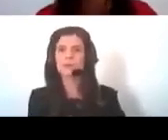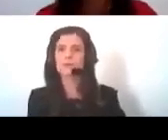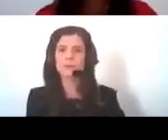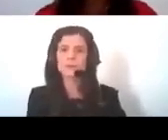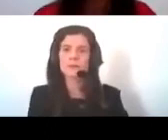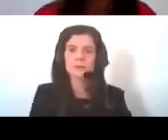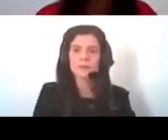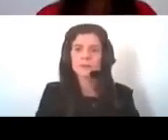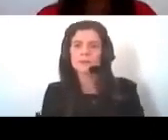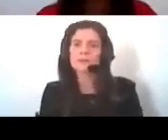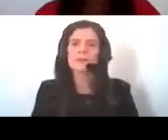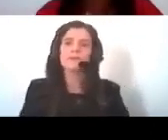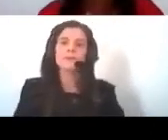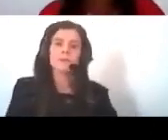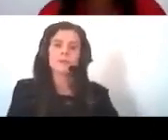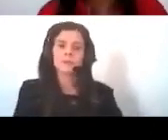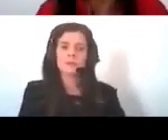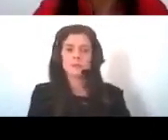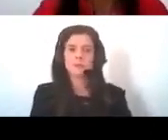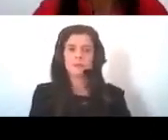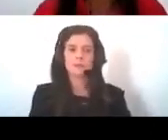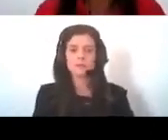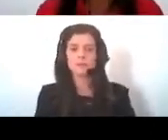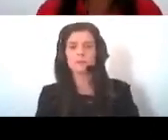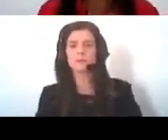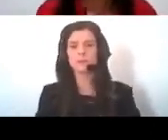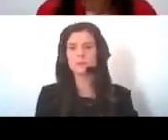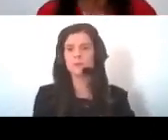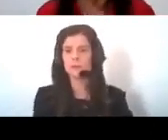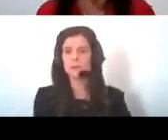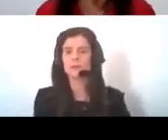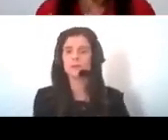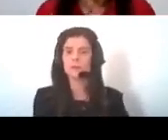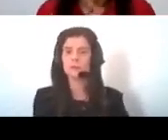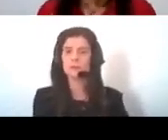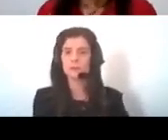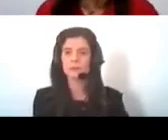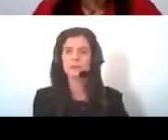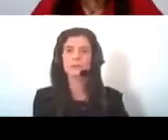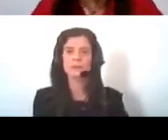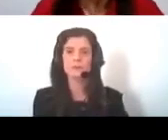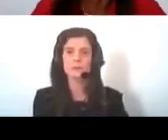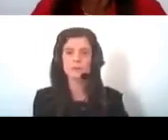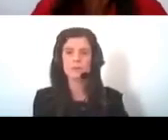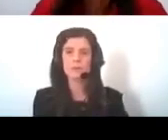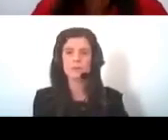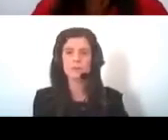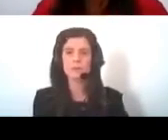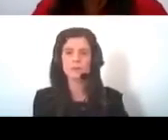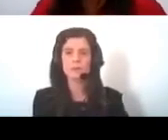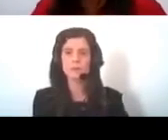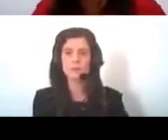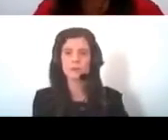PROCON, no Tiro de Guerra, enfim, para que haja realmente um atendimento, uma prestação de serviço com